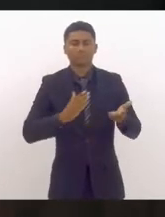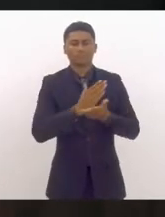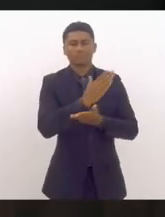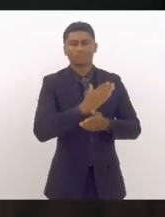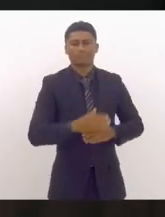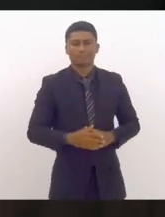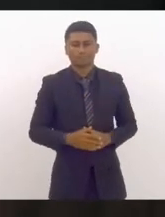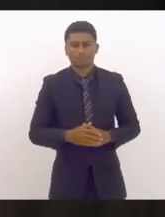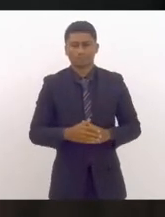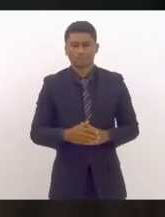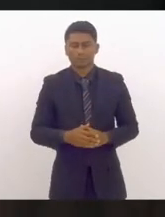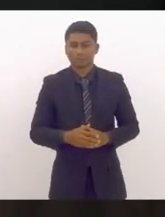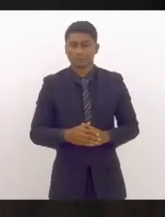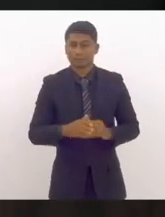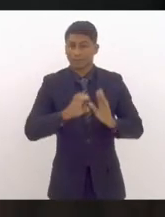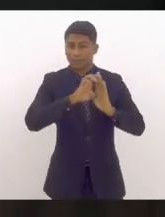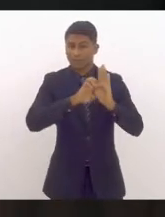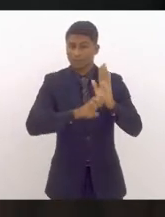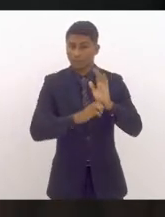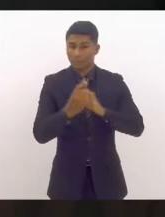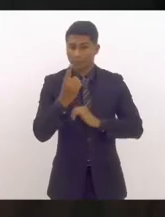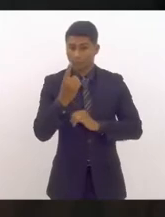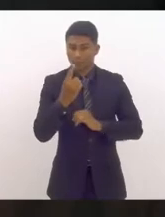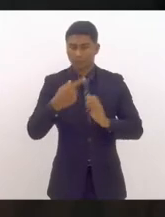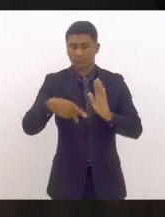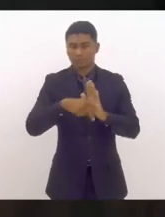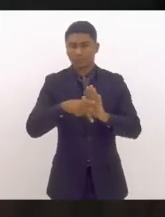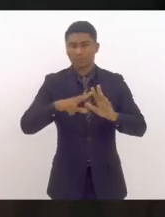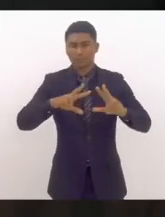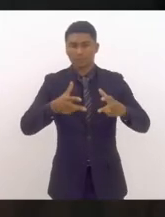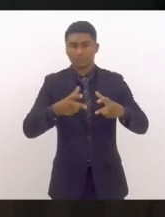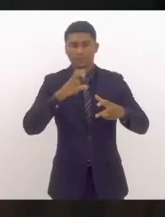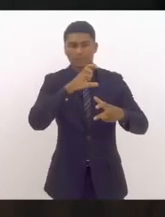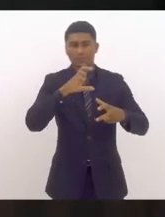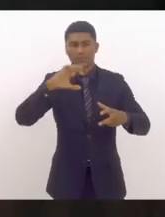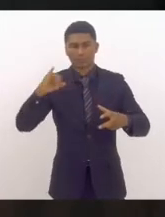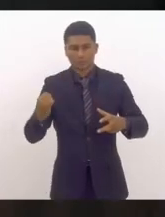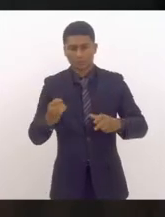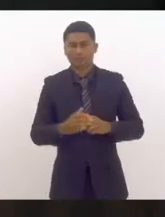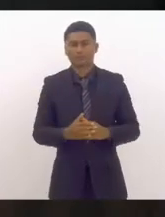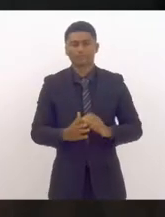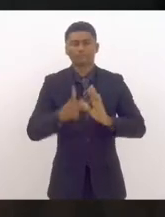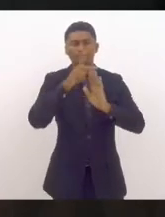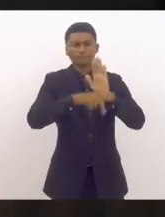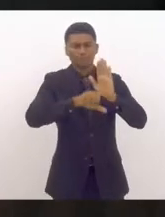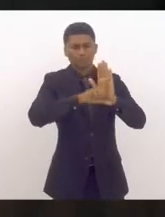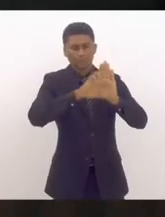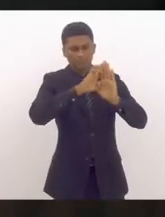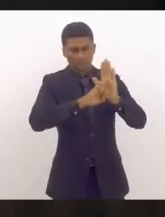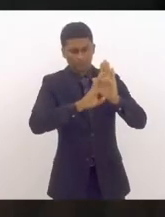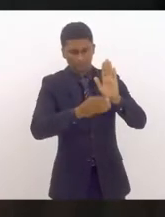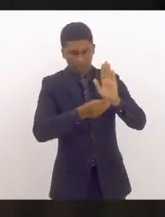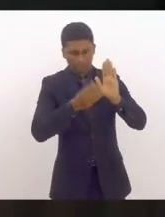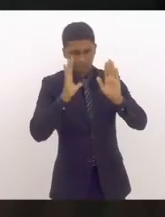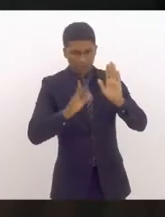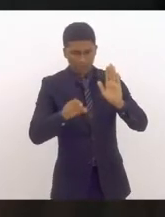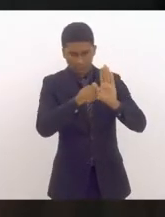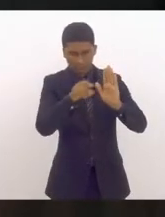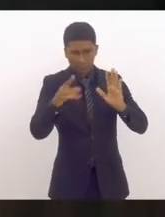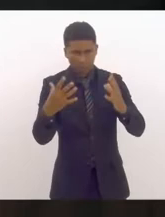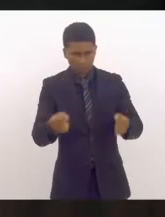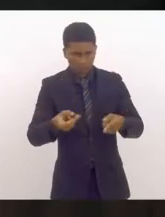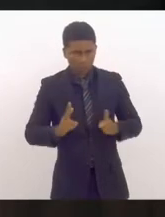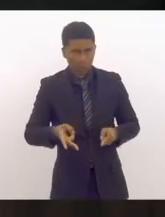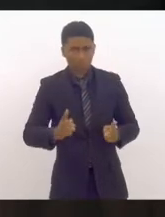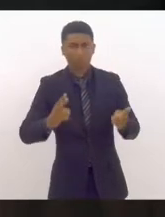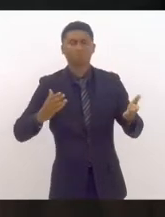aprovado. A emenda da CCJ, aprovado. Em votação, projeto assim emendado. Se os que aprovam, permaneçam como estão